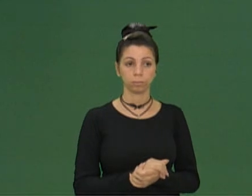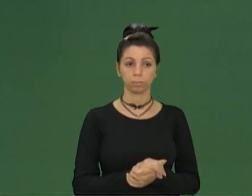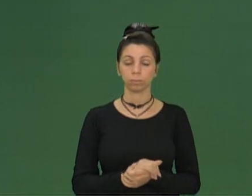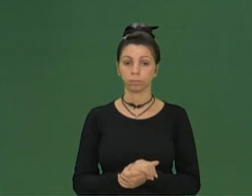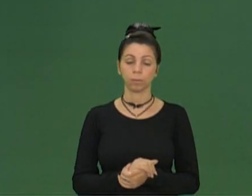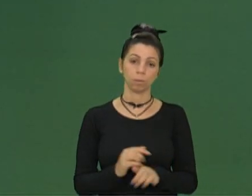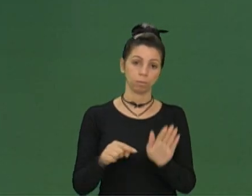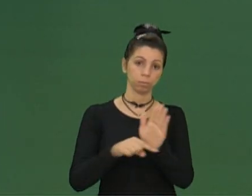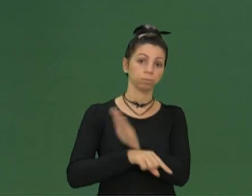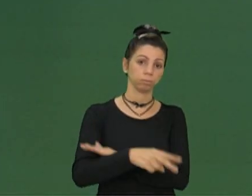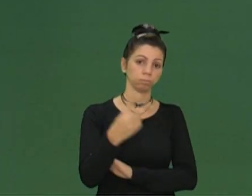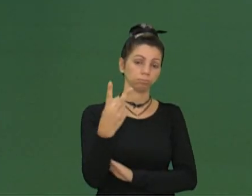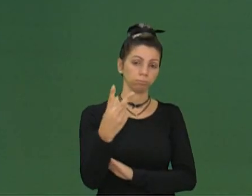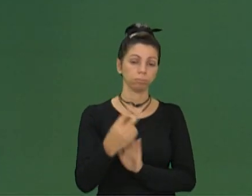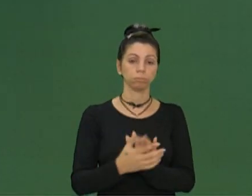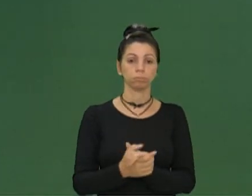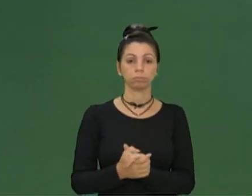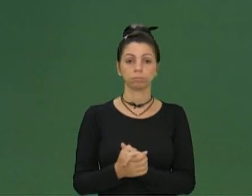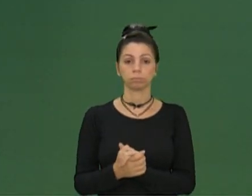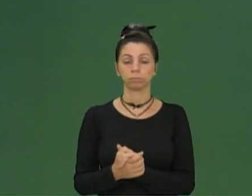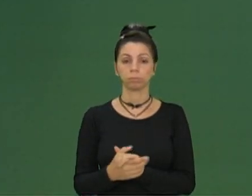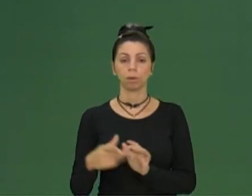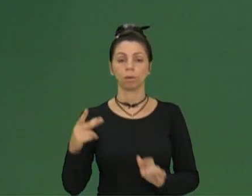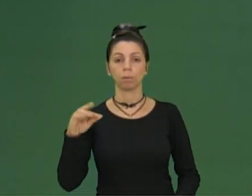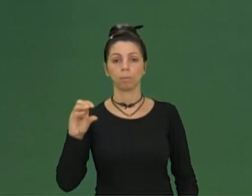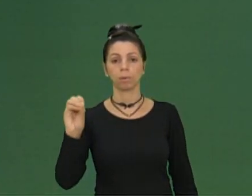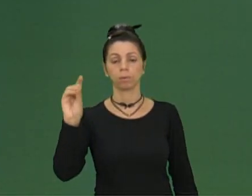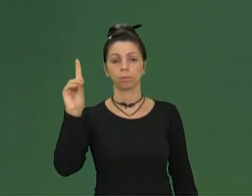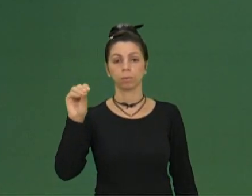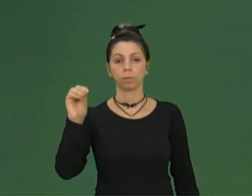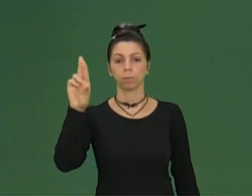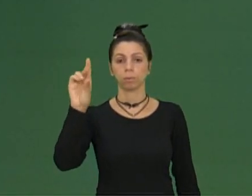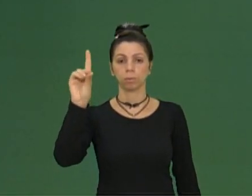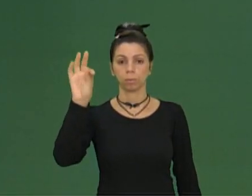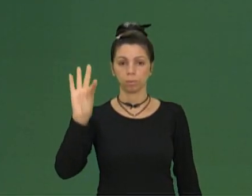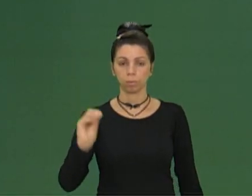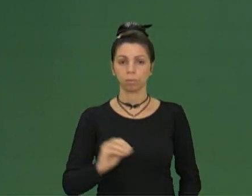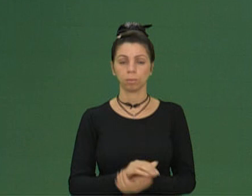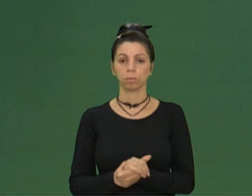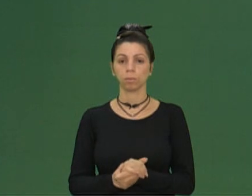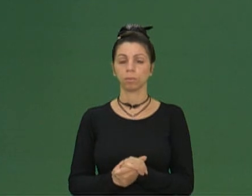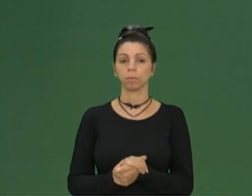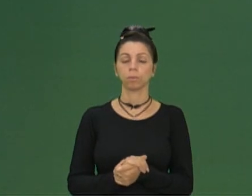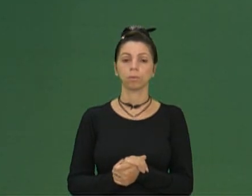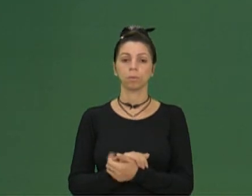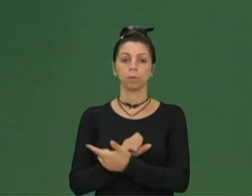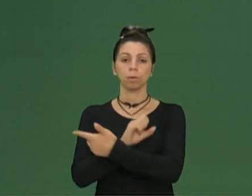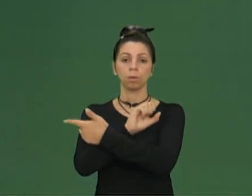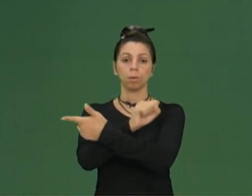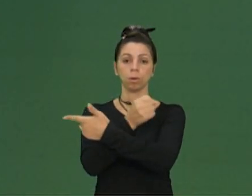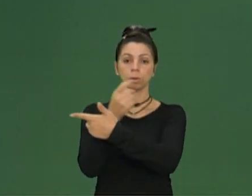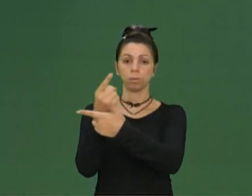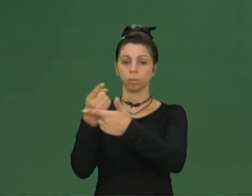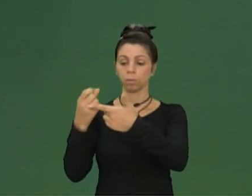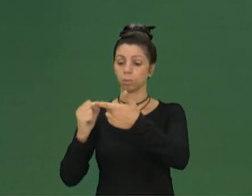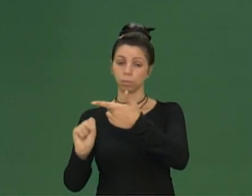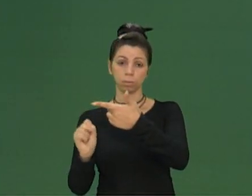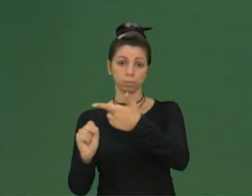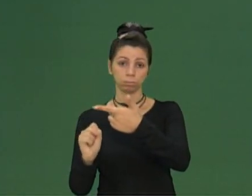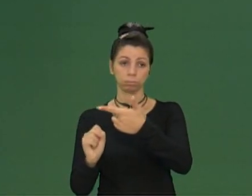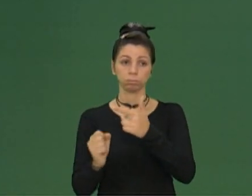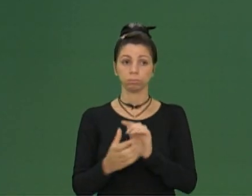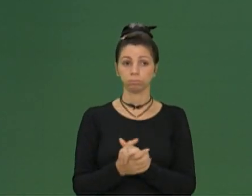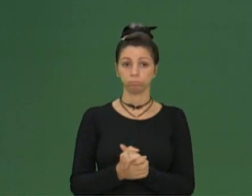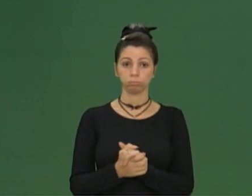sinal negativo. E o produto? Ele vai ser o quê? 8 divididos por 1 é 8. Eu tenho menos do 8 e 1 do A, eu vou